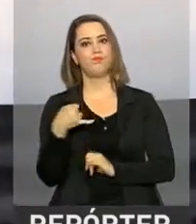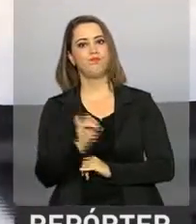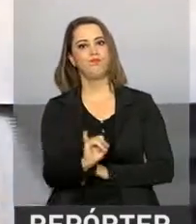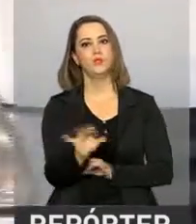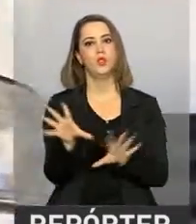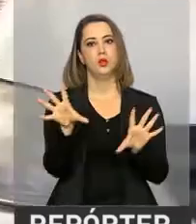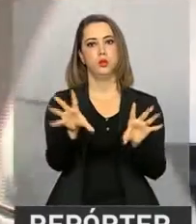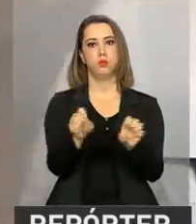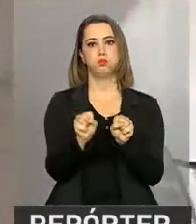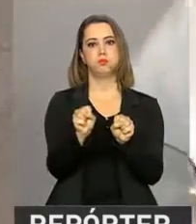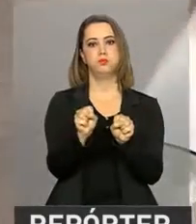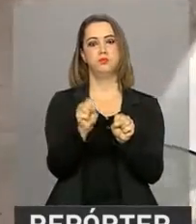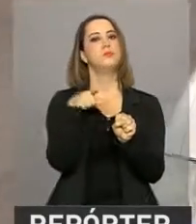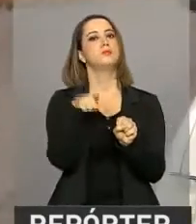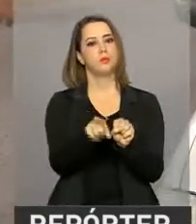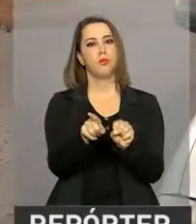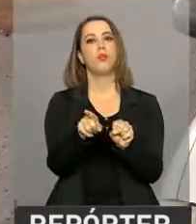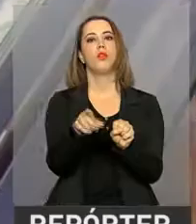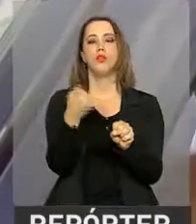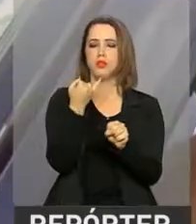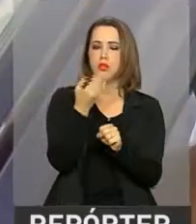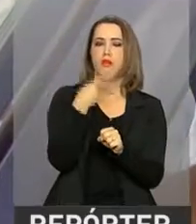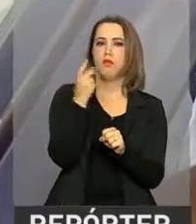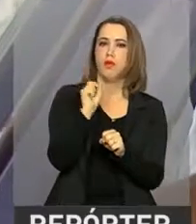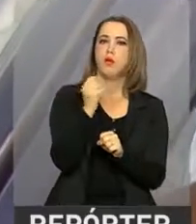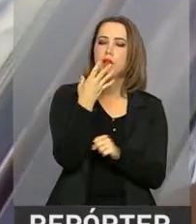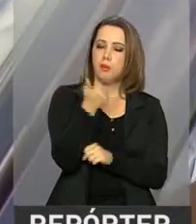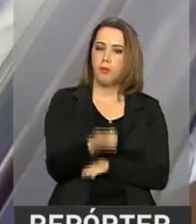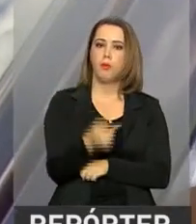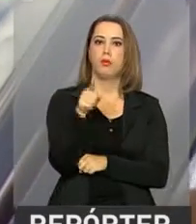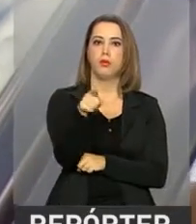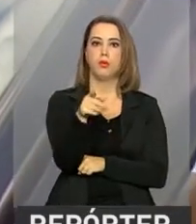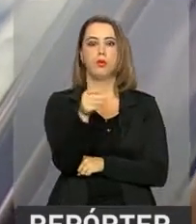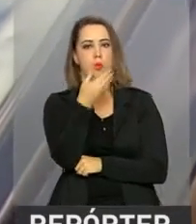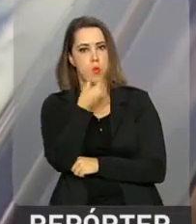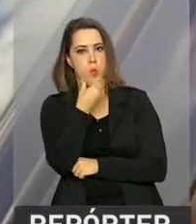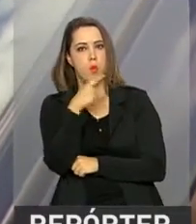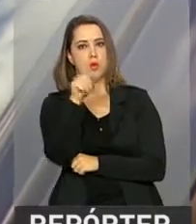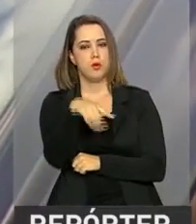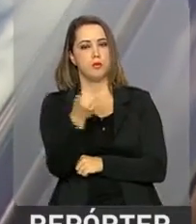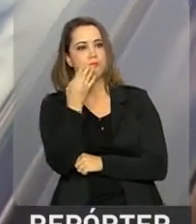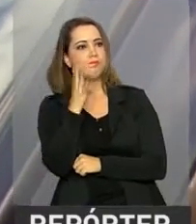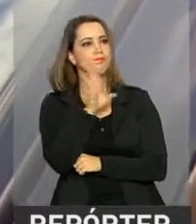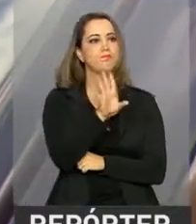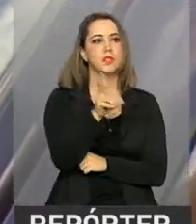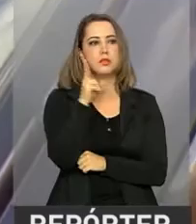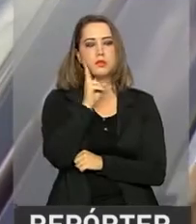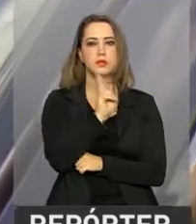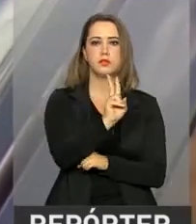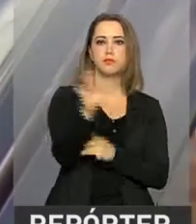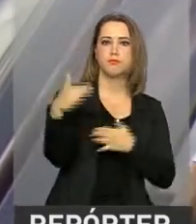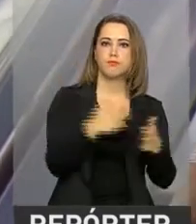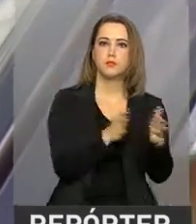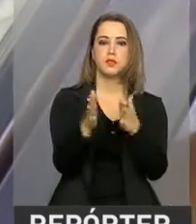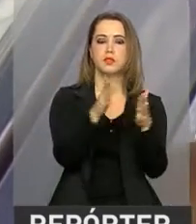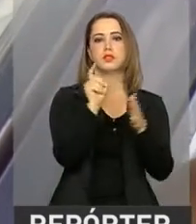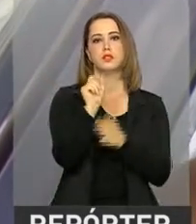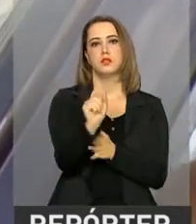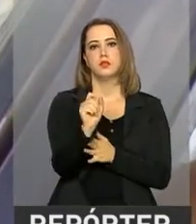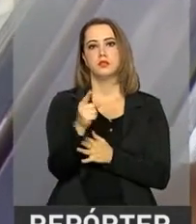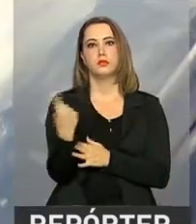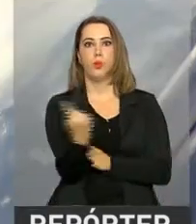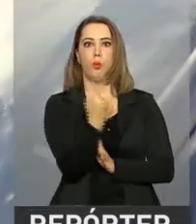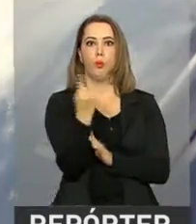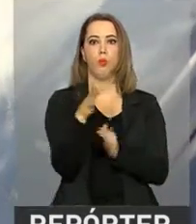farol apagado afirmaram aprovar a medida você tem um controle melhor da davy né com isso é realmente uma